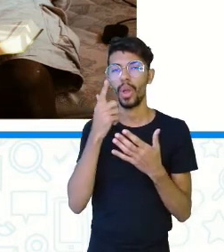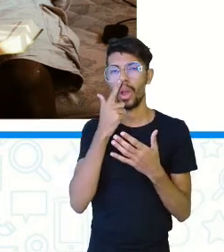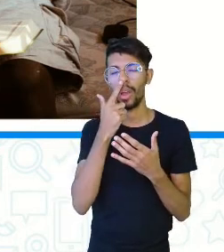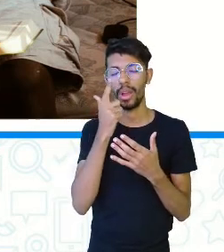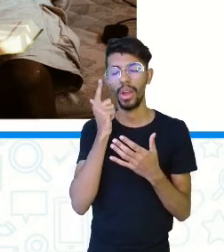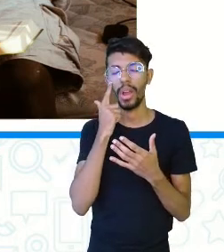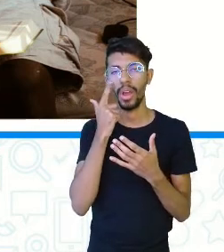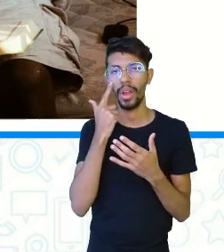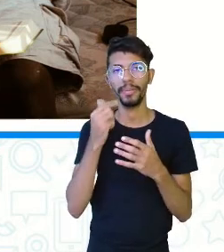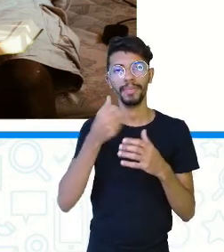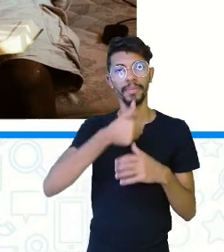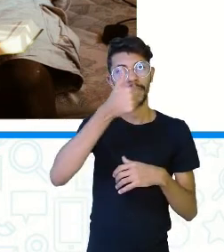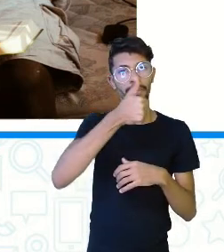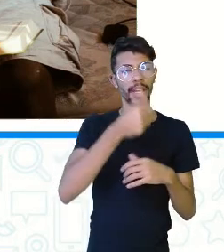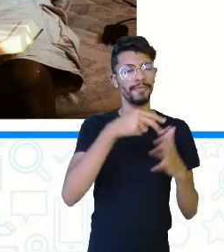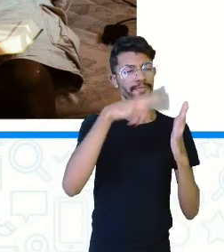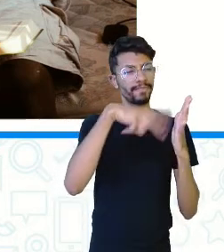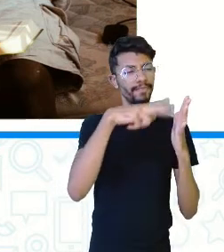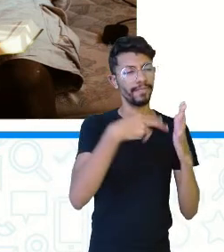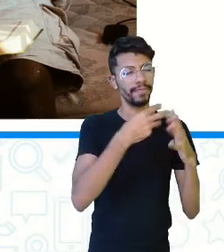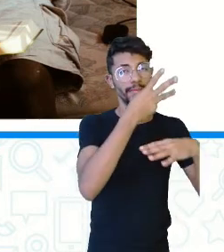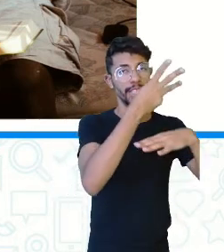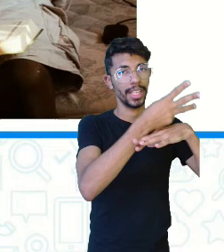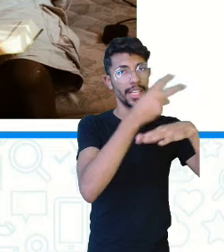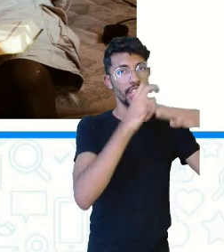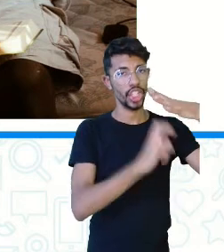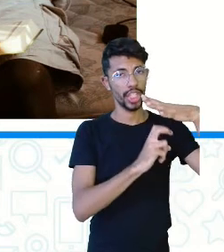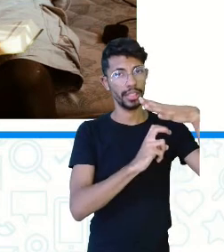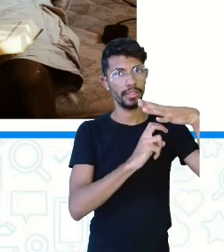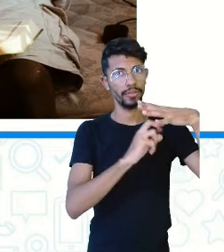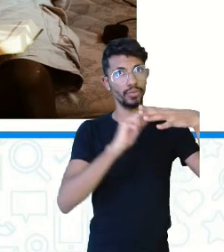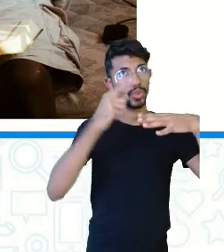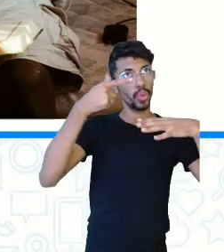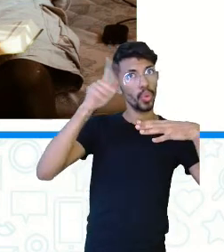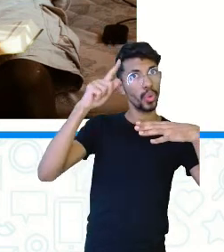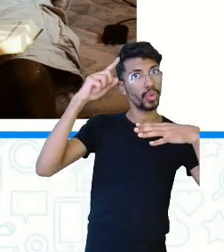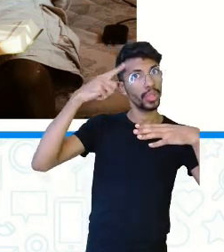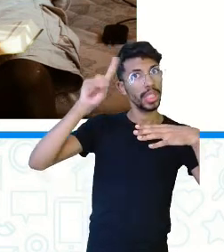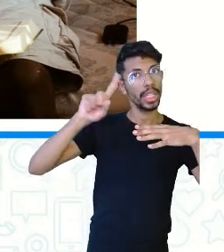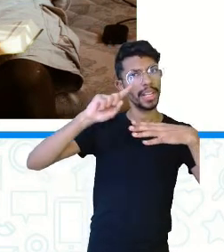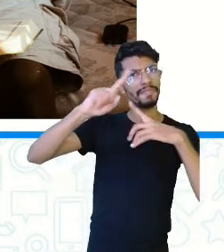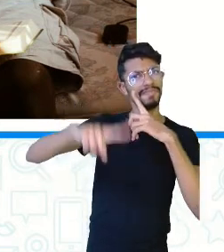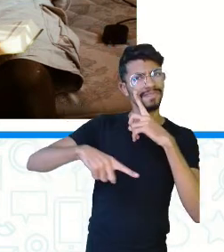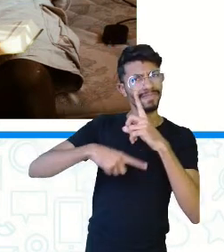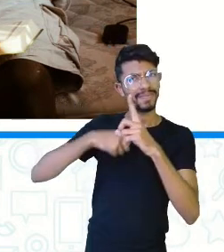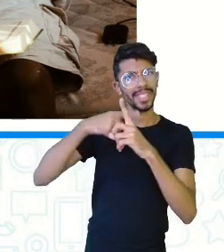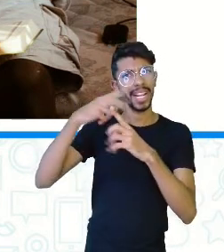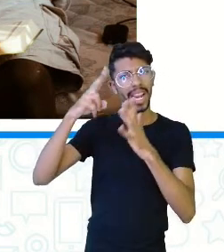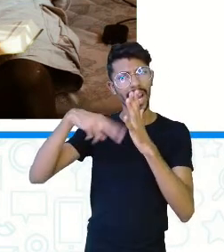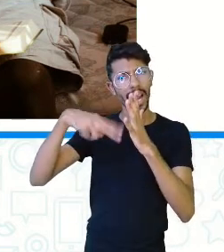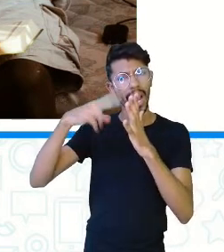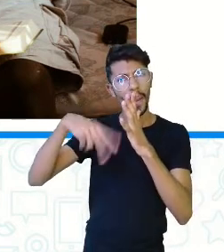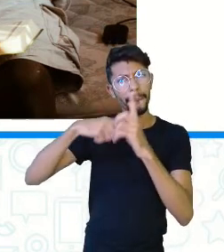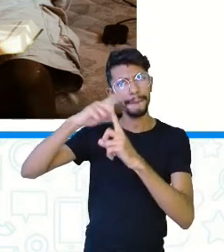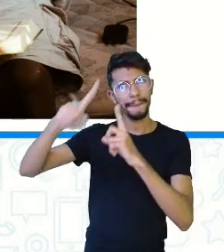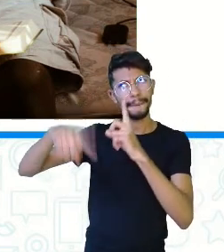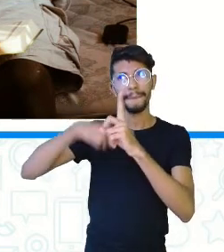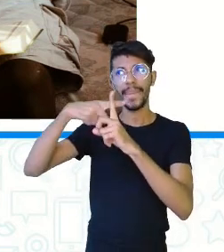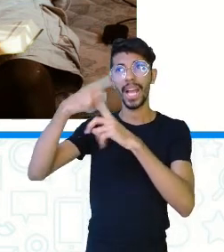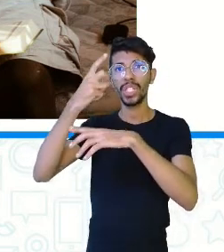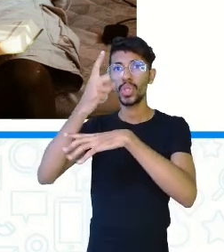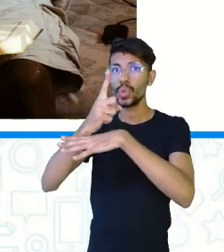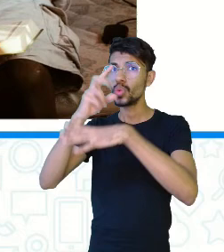3/5. No outro dia, ele leu mais 1/5. Ele leu